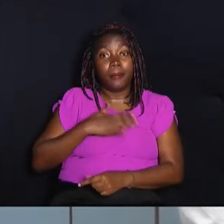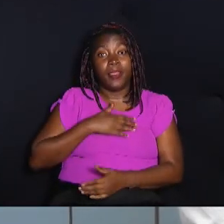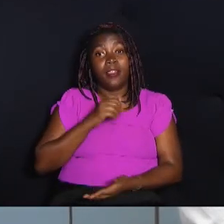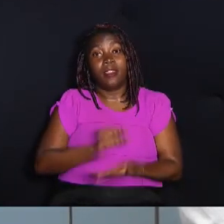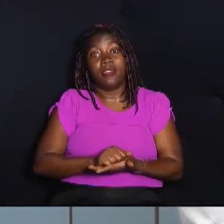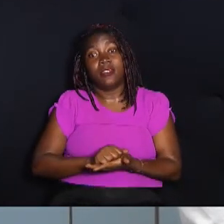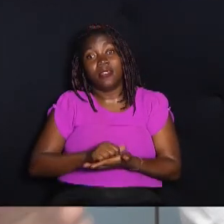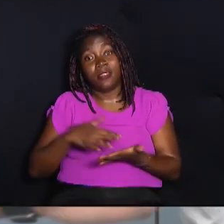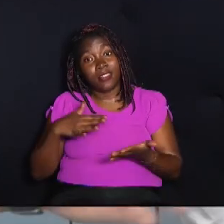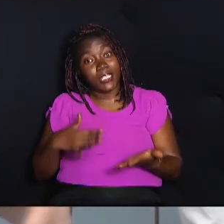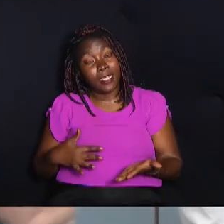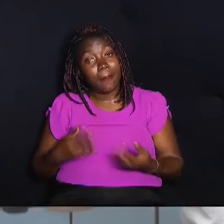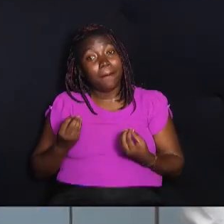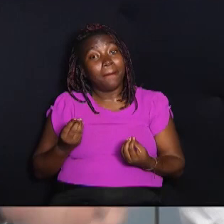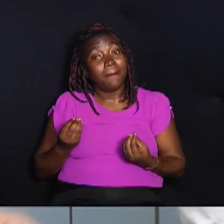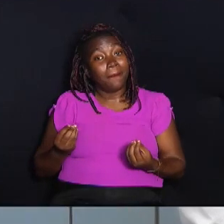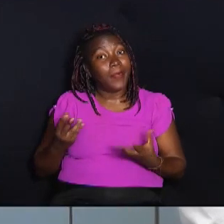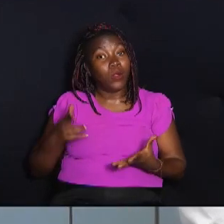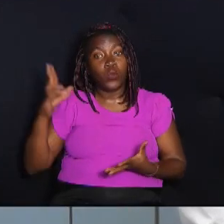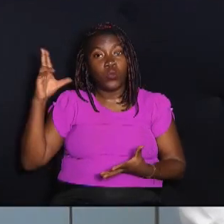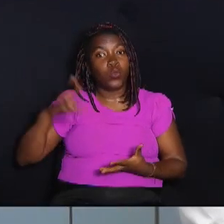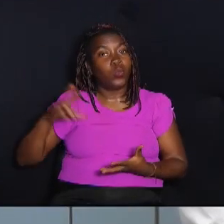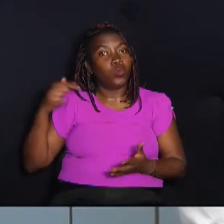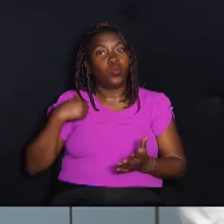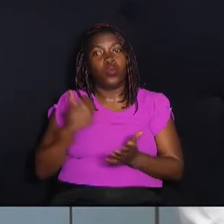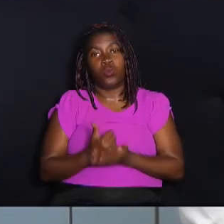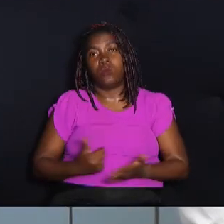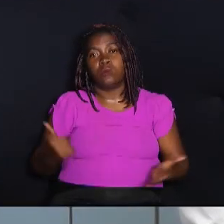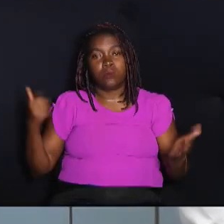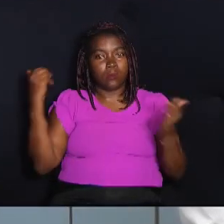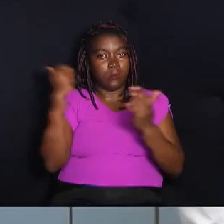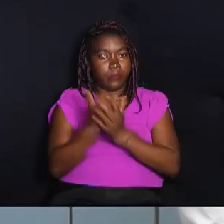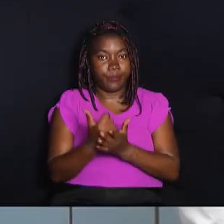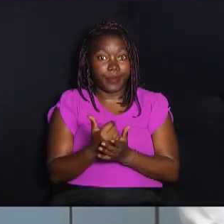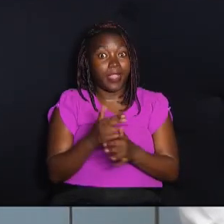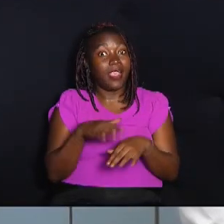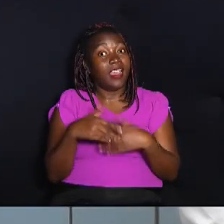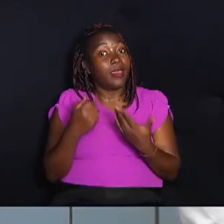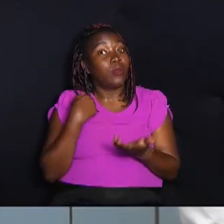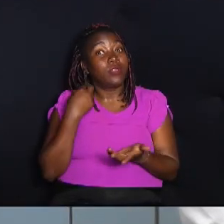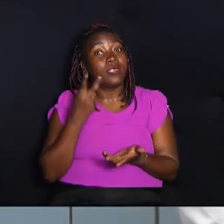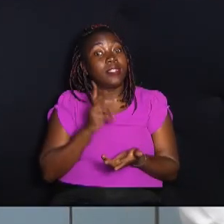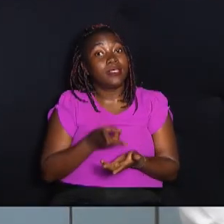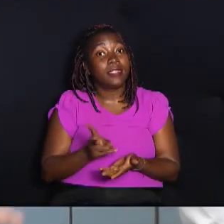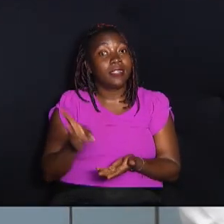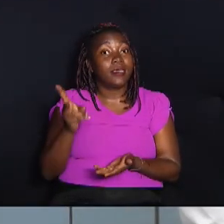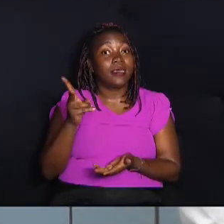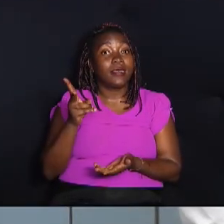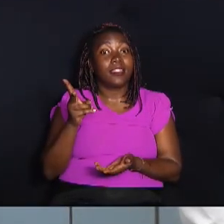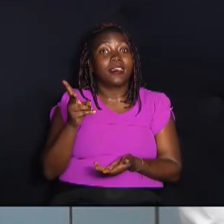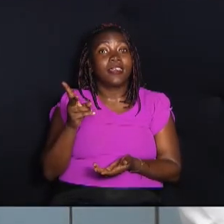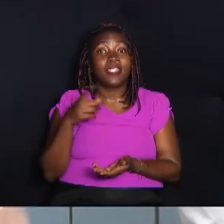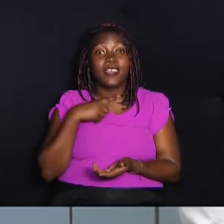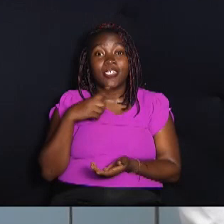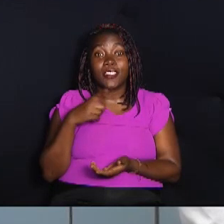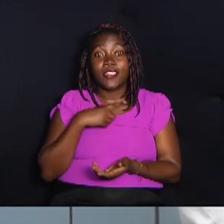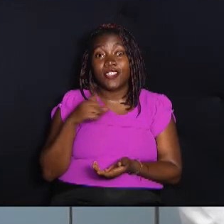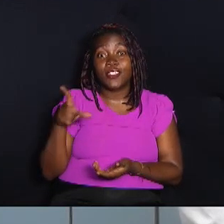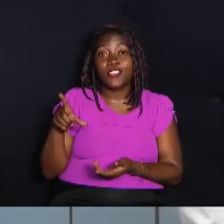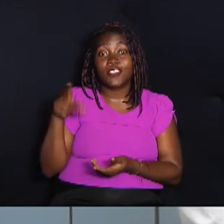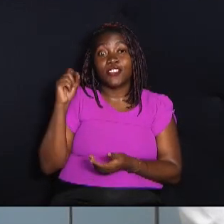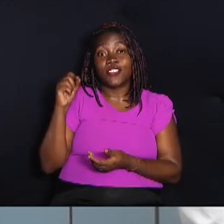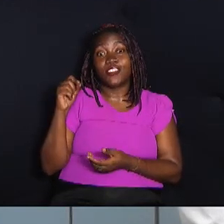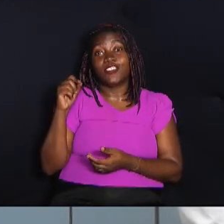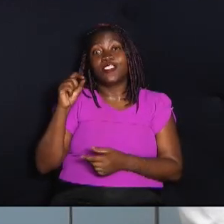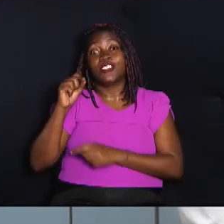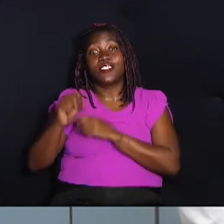atividades, para que nunca eu caia em excesso. Então, eu sempre tive uma válvula de escape, por exemplo, a atividade